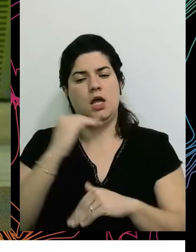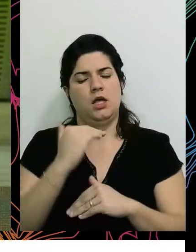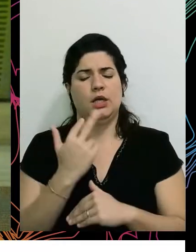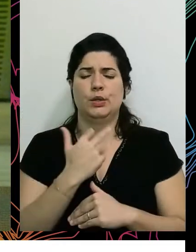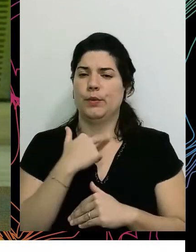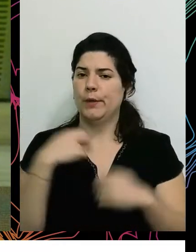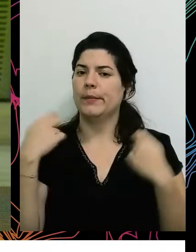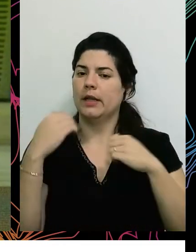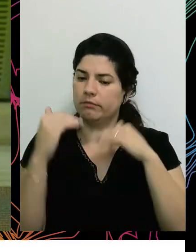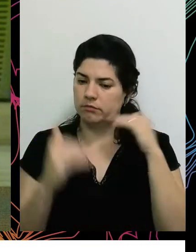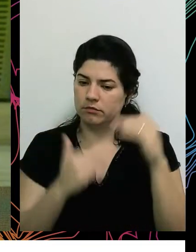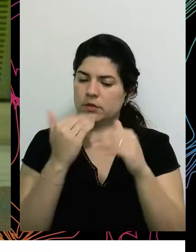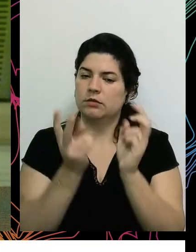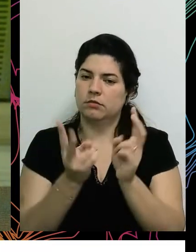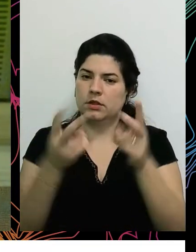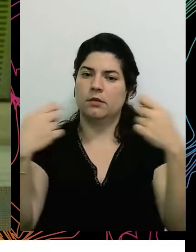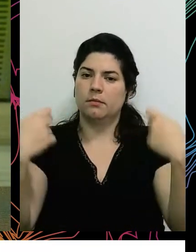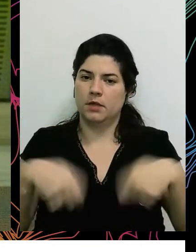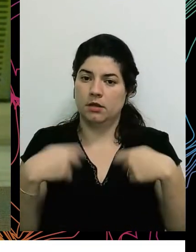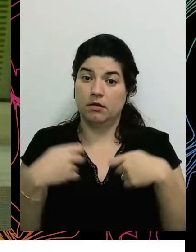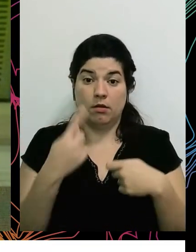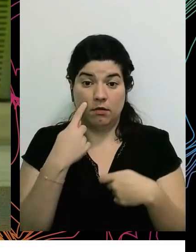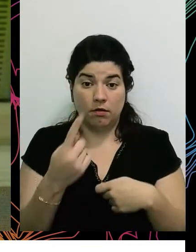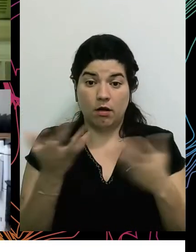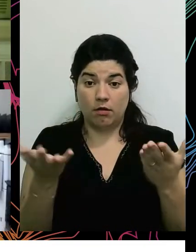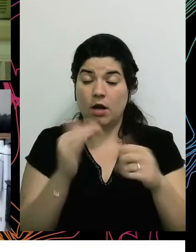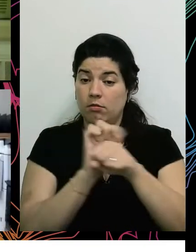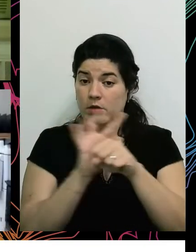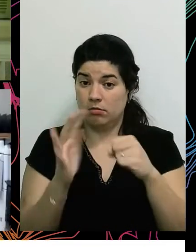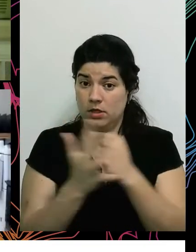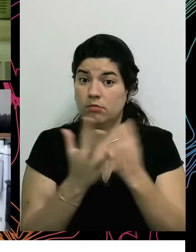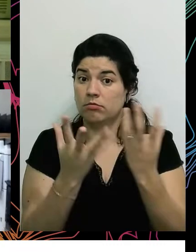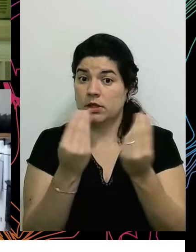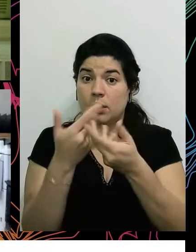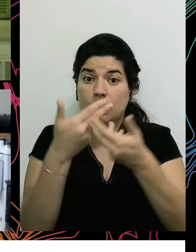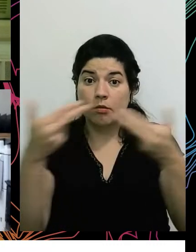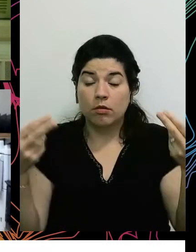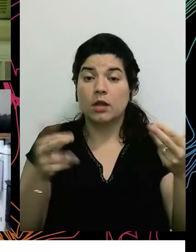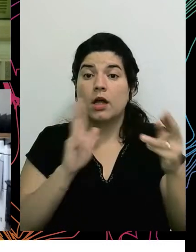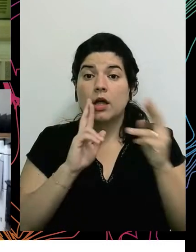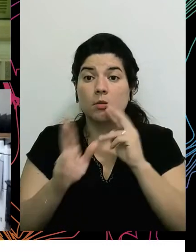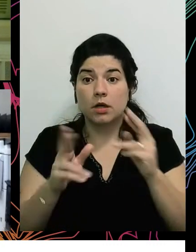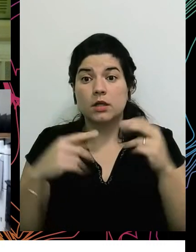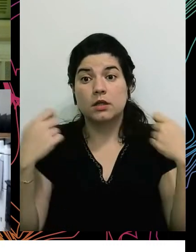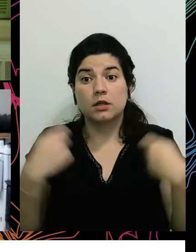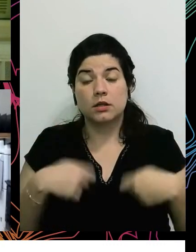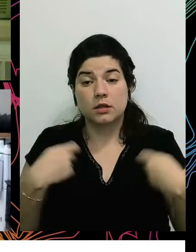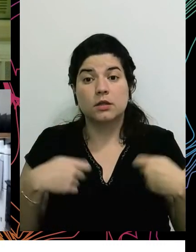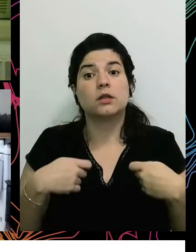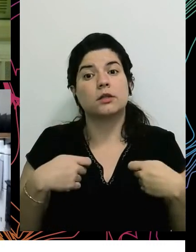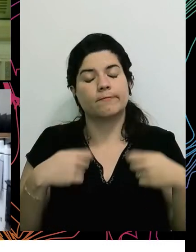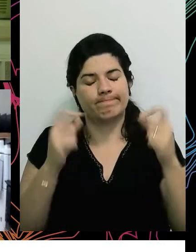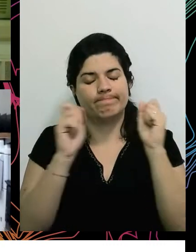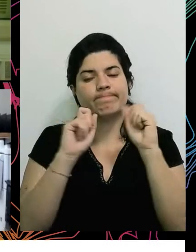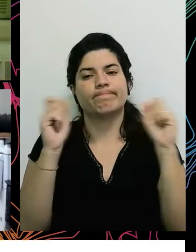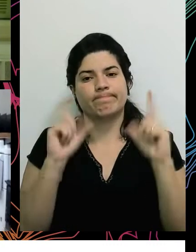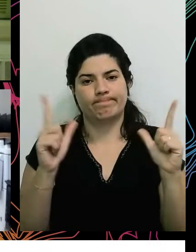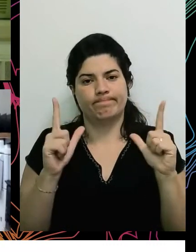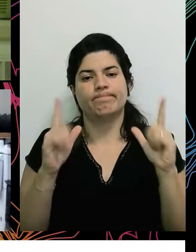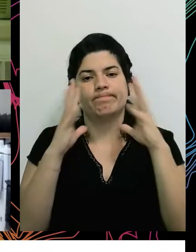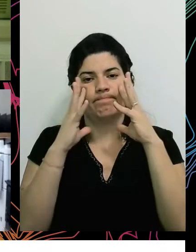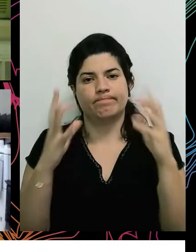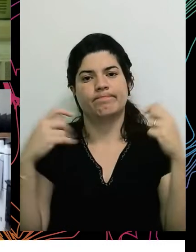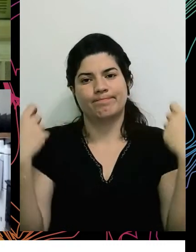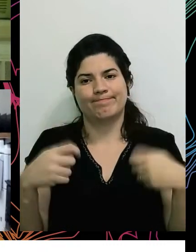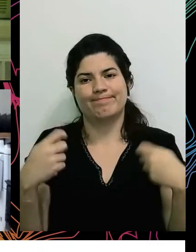muitos setbacks na pandemia que são alarmantes e temos que tomar conta disso. Então, isso mais ou menos